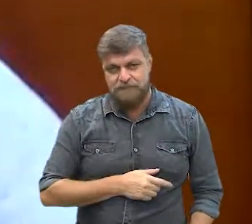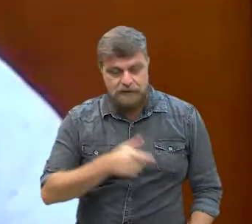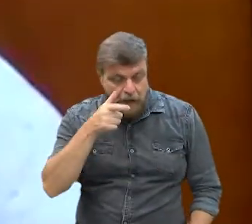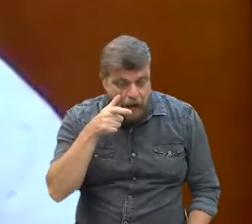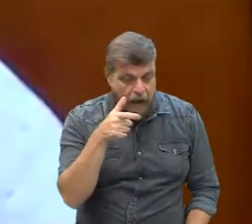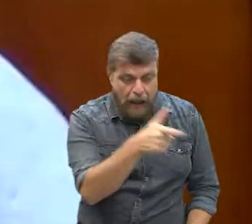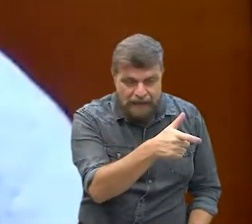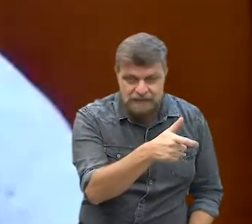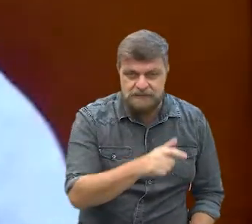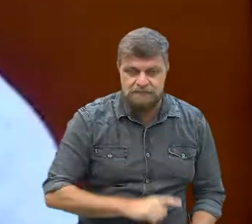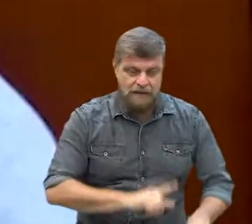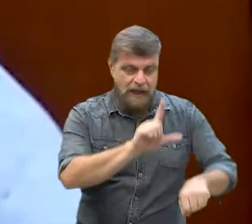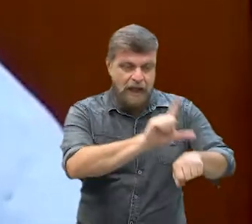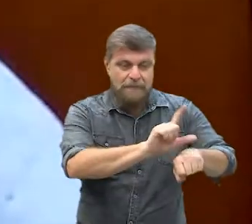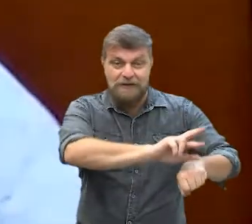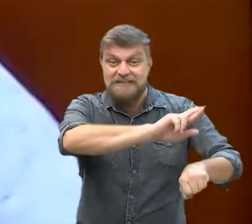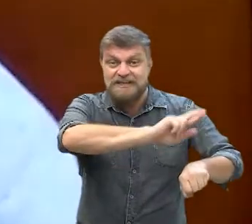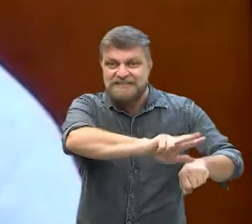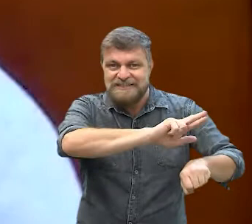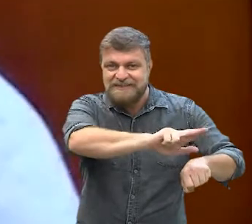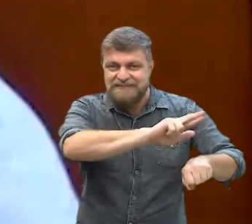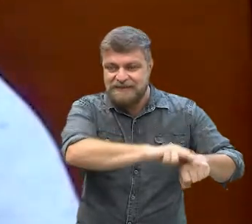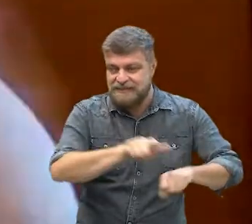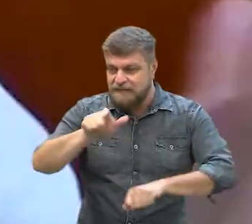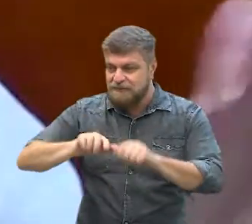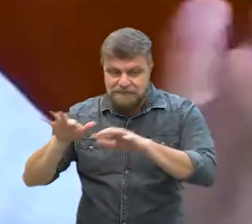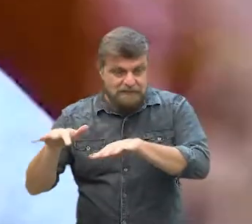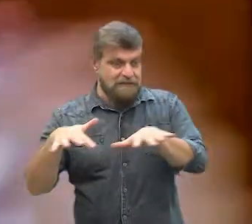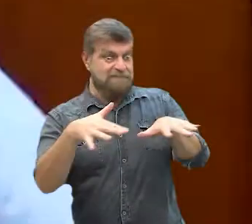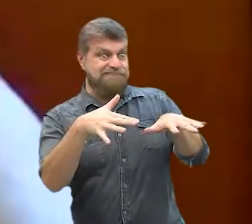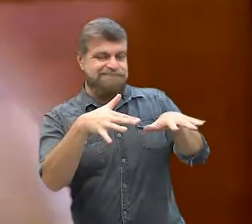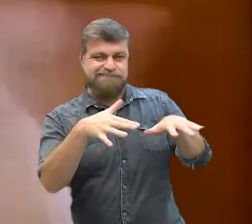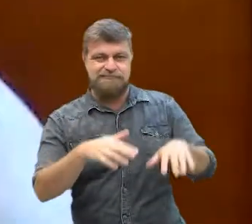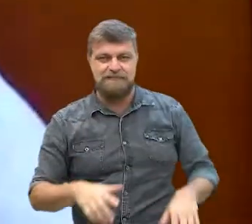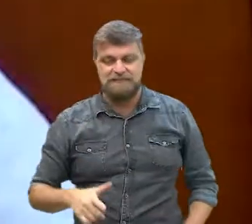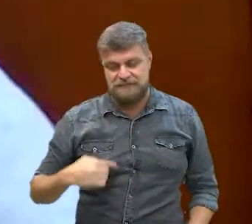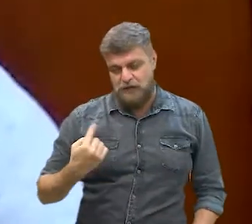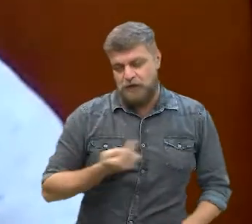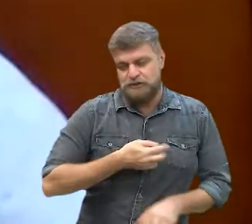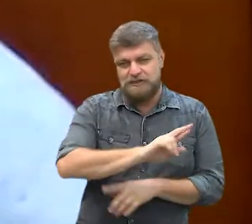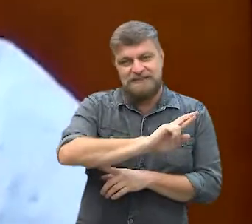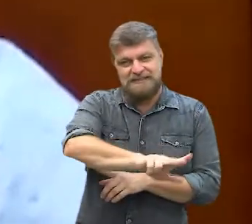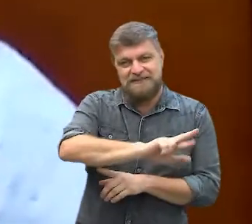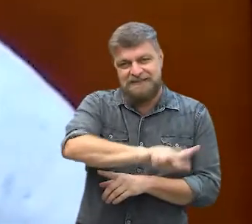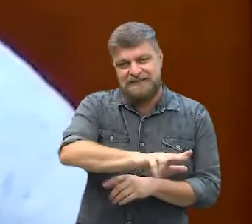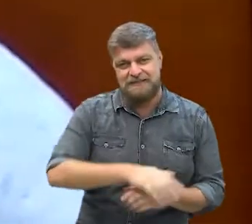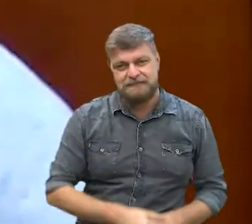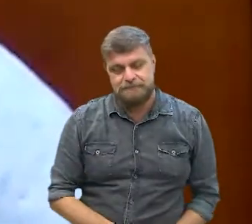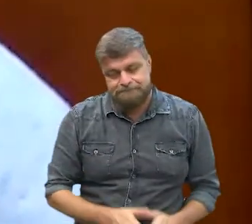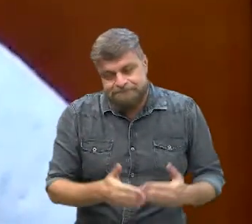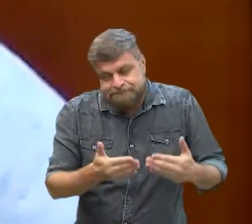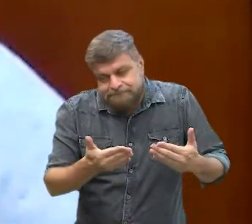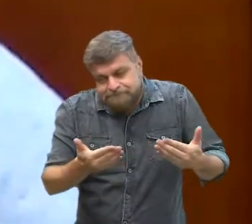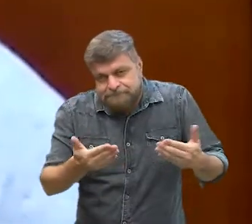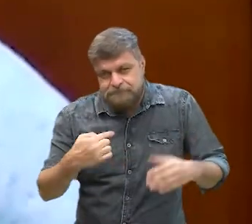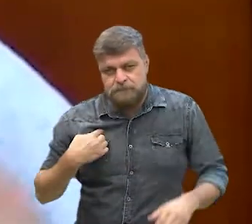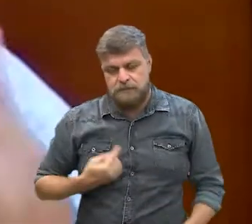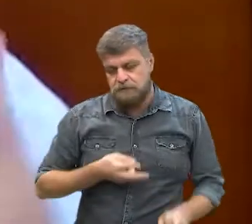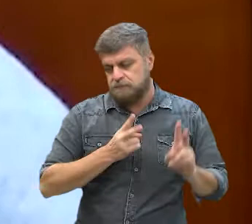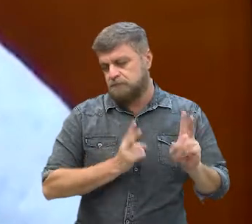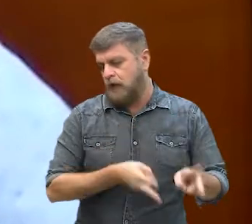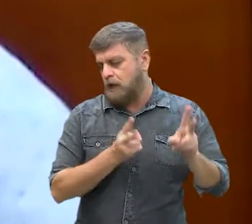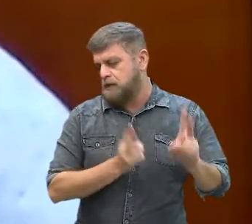atrativo que tornava a gente, de certa forma, diferente das outras lanchonetes, digamos, né? Mas a